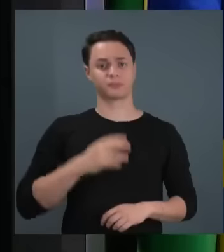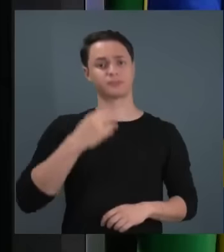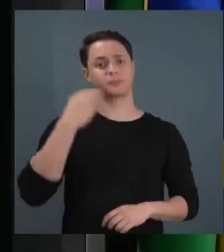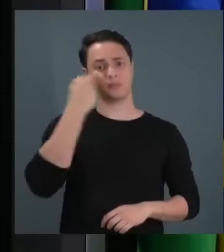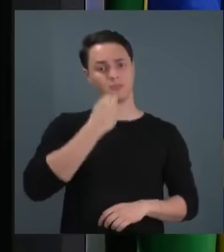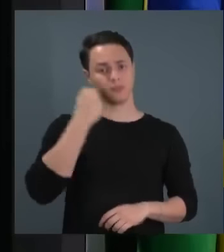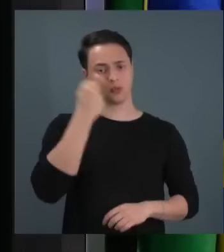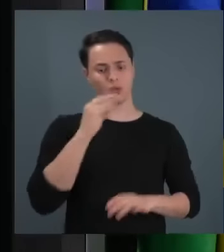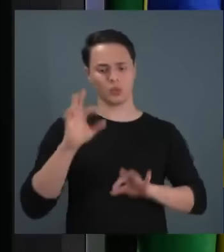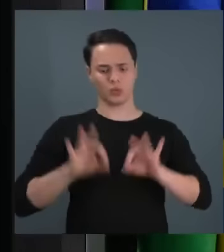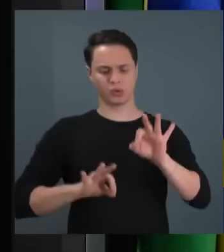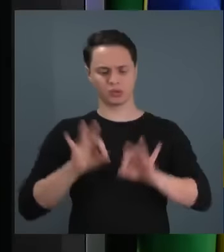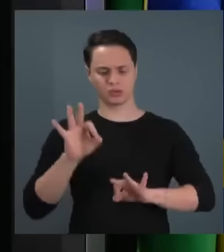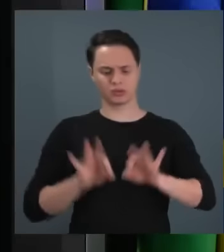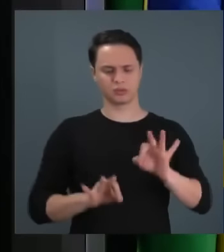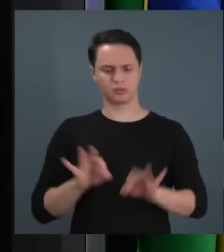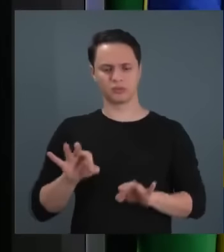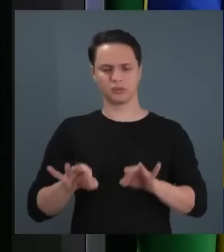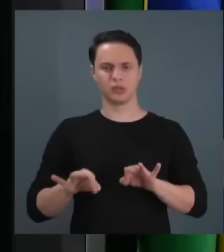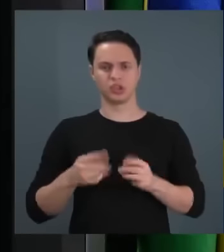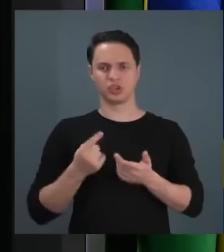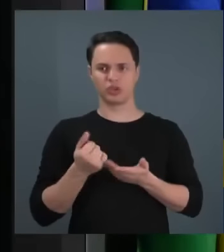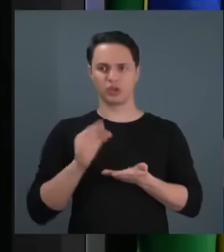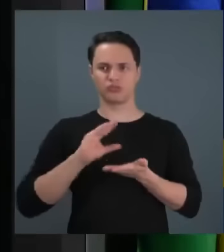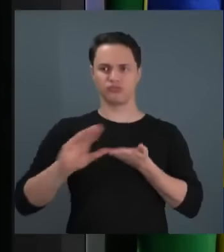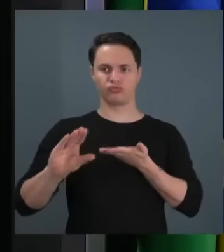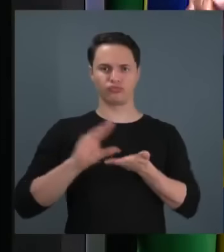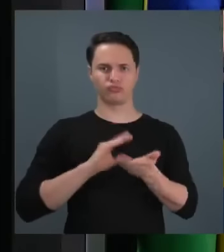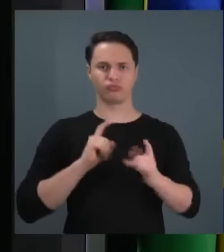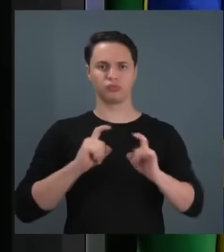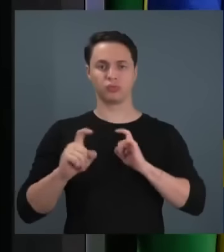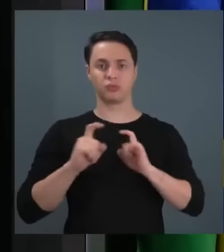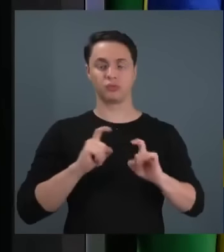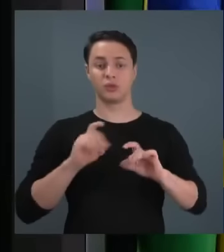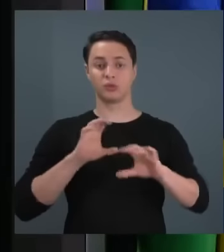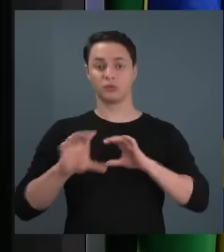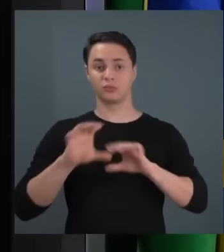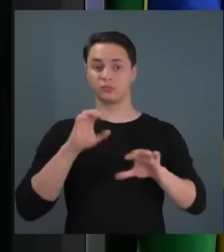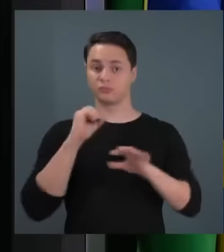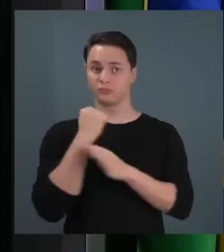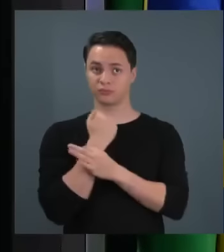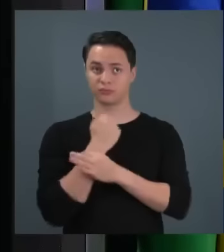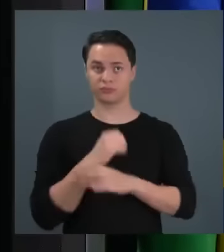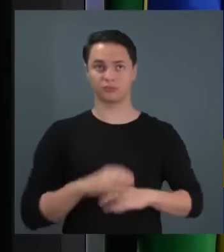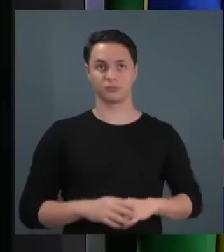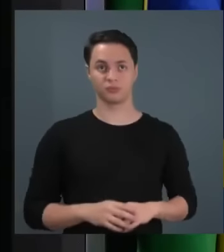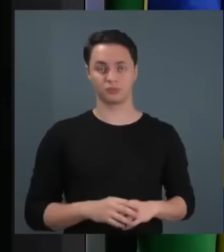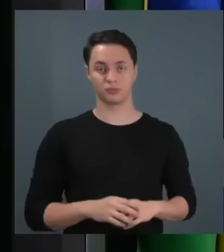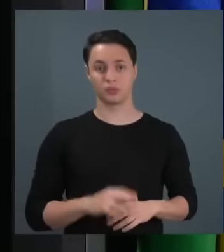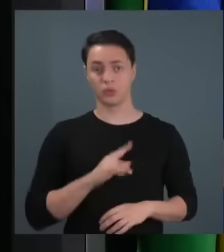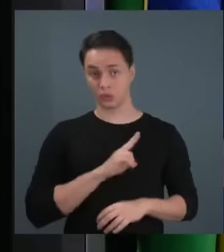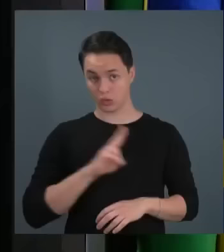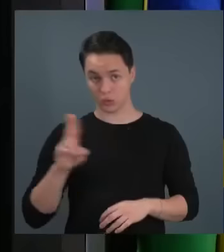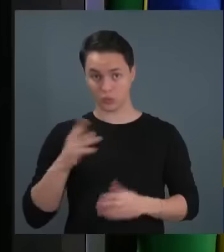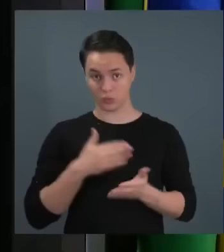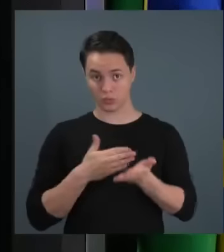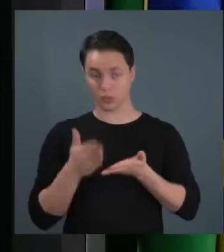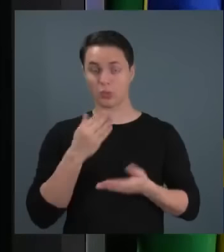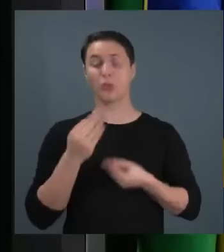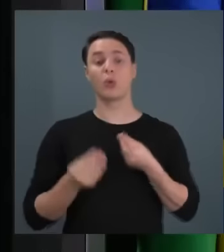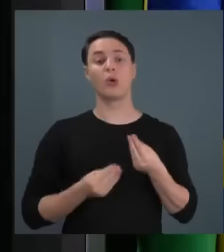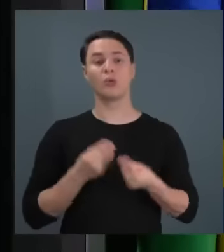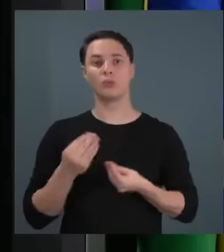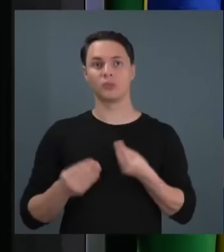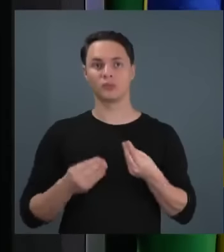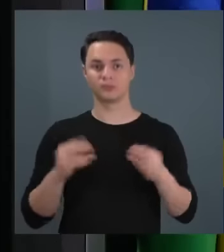clandestina, disciplina, manejo de recursos financeiros e comunicação segura. O nome inicial da organização criminosa